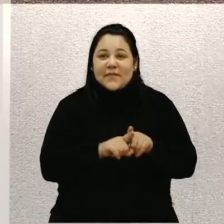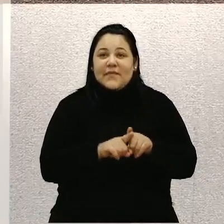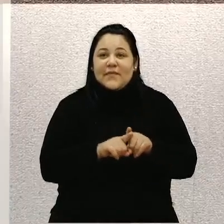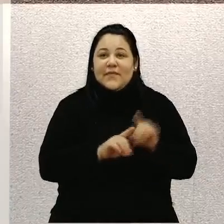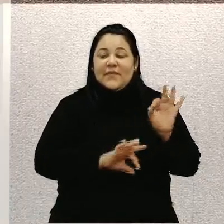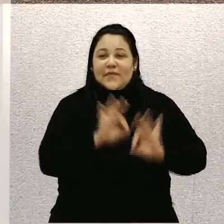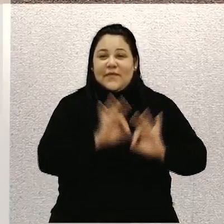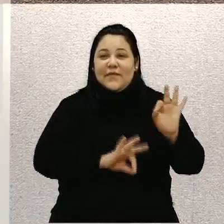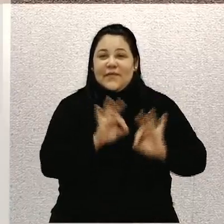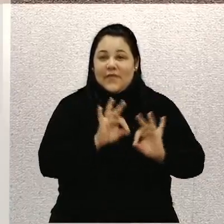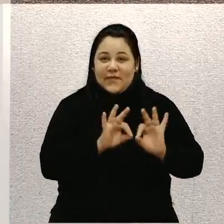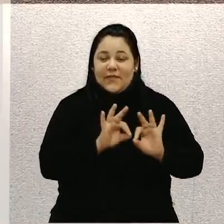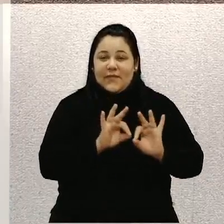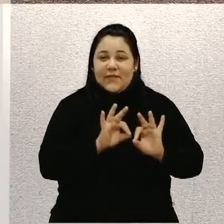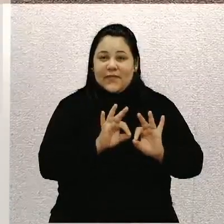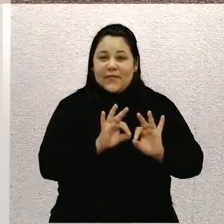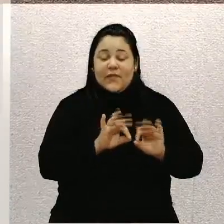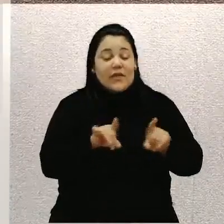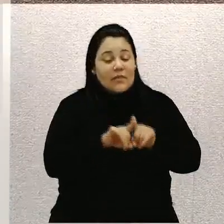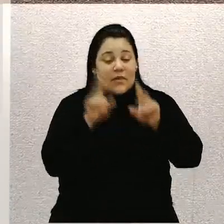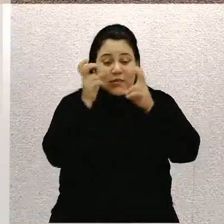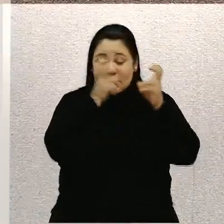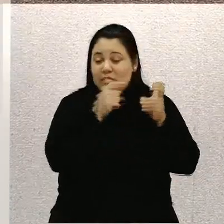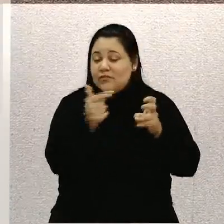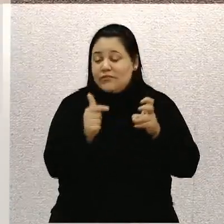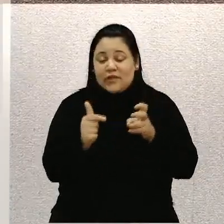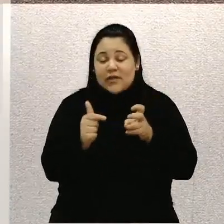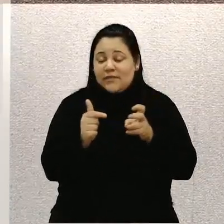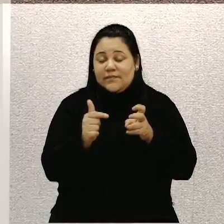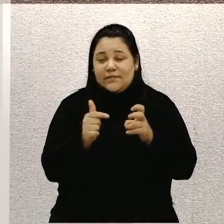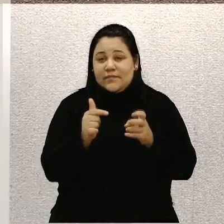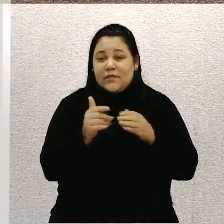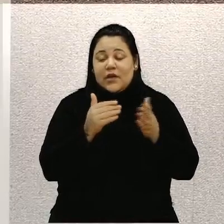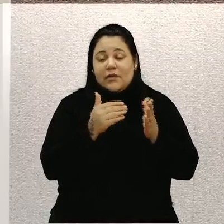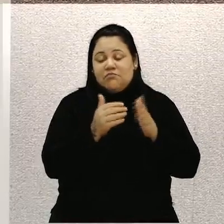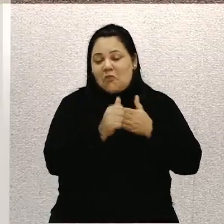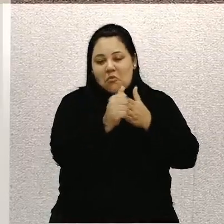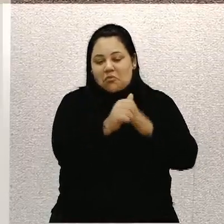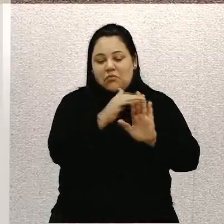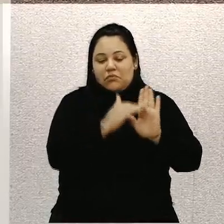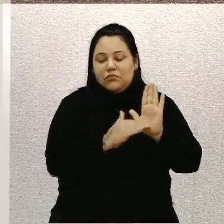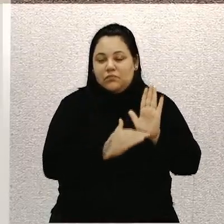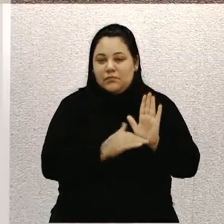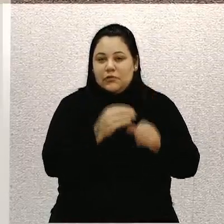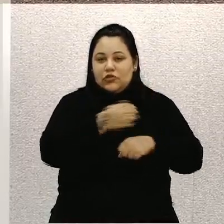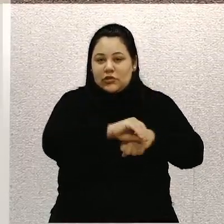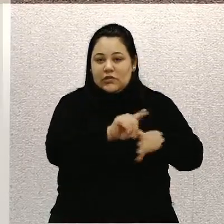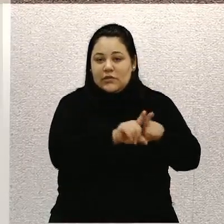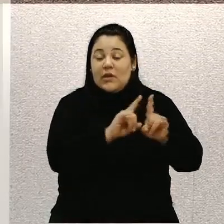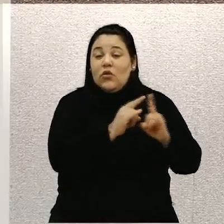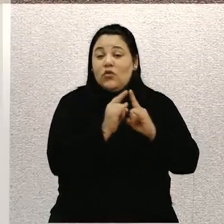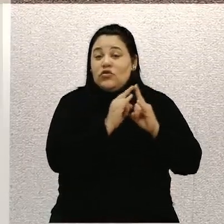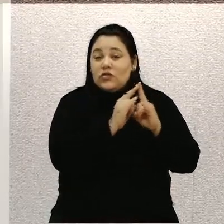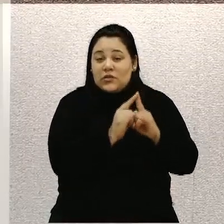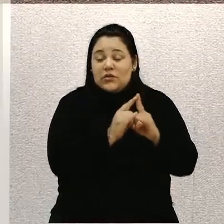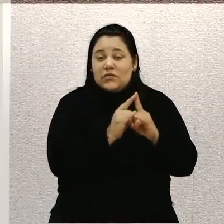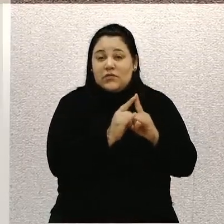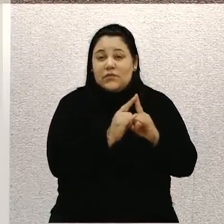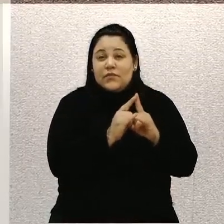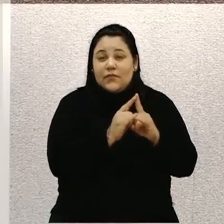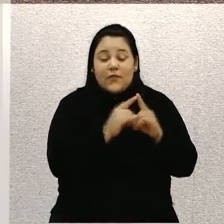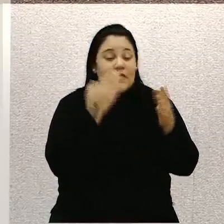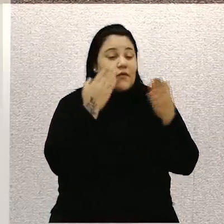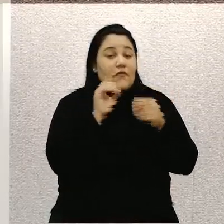natureza. Concluiu que não existe óbice à formalidade da propositura. O Instituto de Consulta fez uma